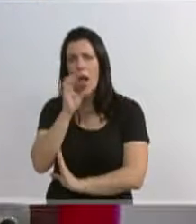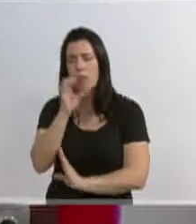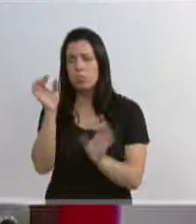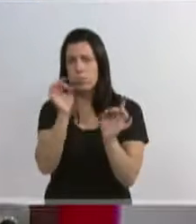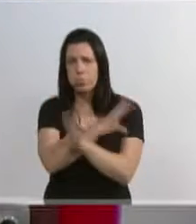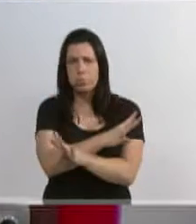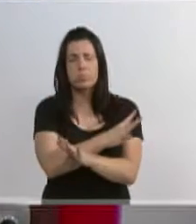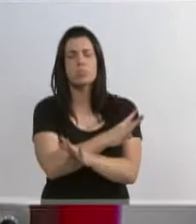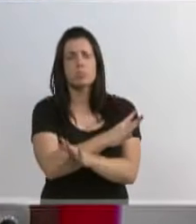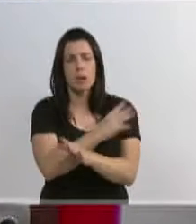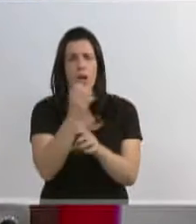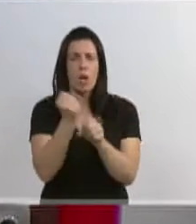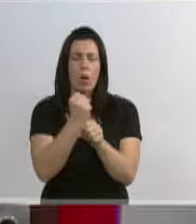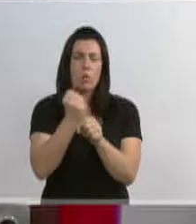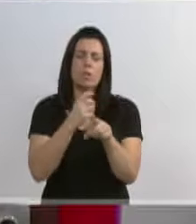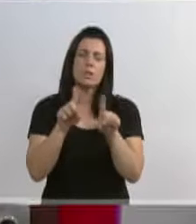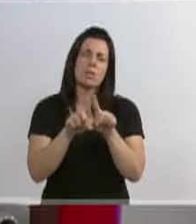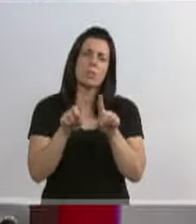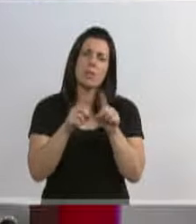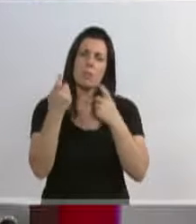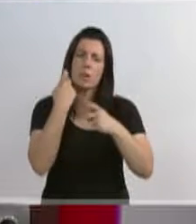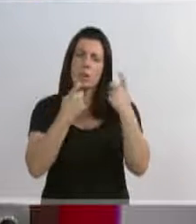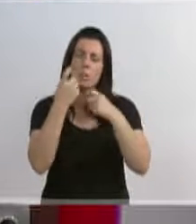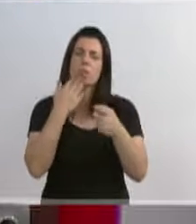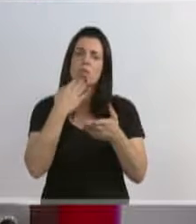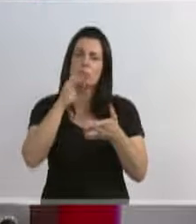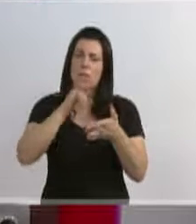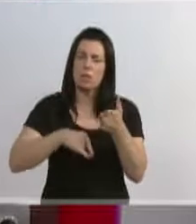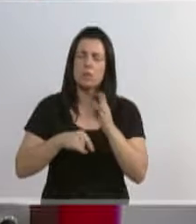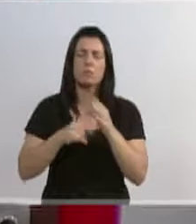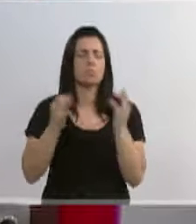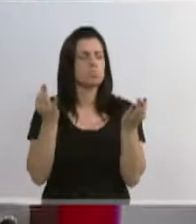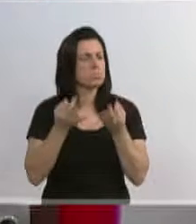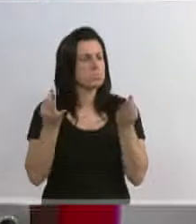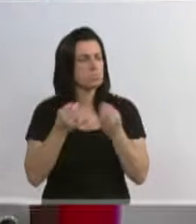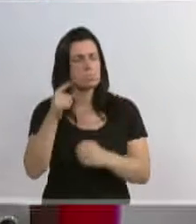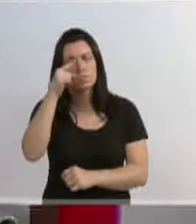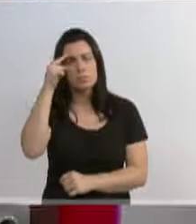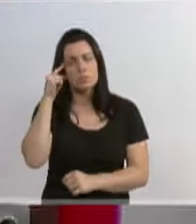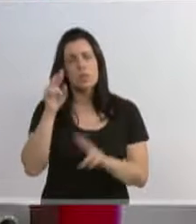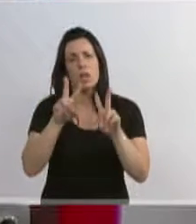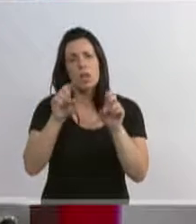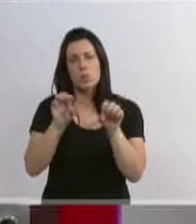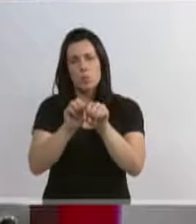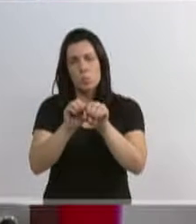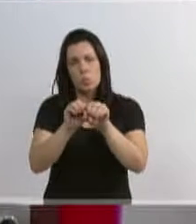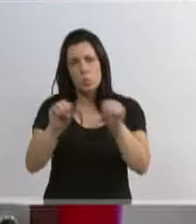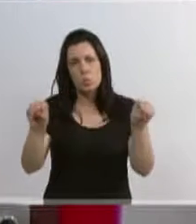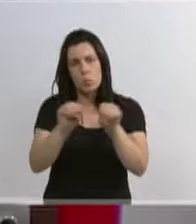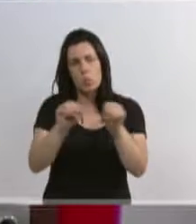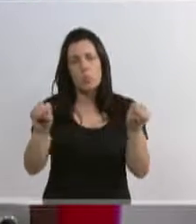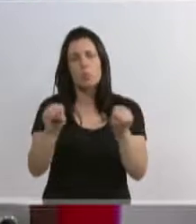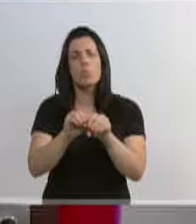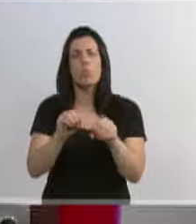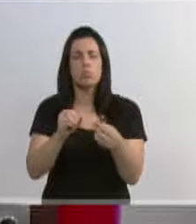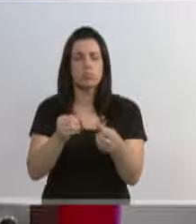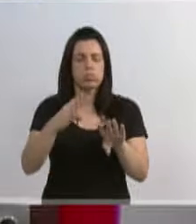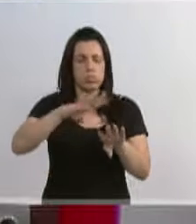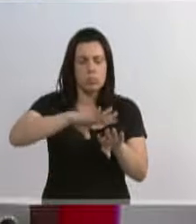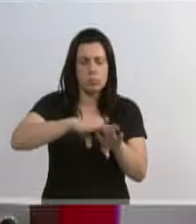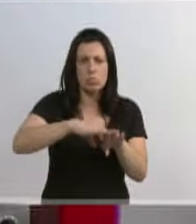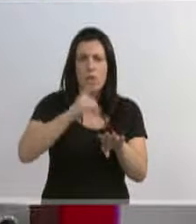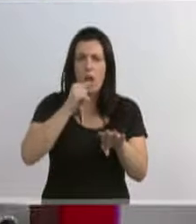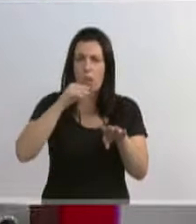conclusão dessas obras e também há a preocupação nesse requerimento, bem colocado, vereador Ito, também com relação às tubulações, as bocas de lobo,